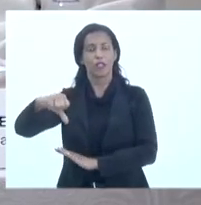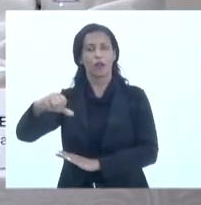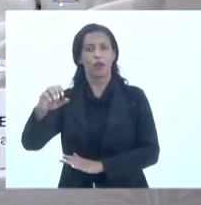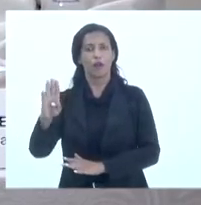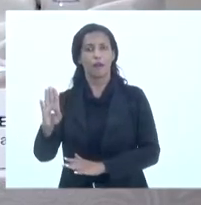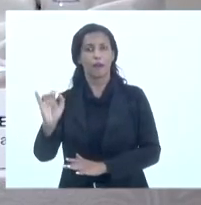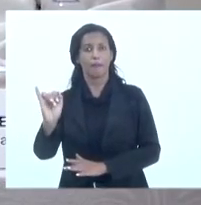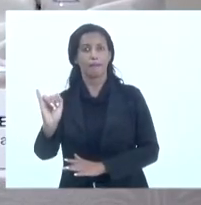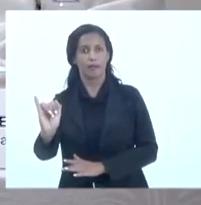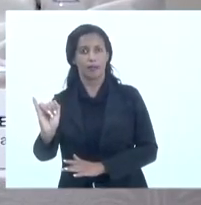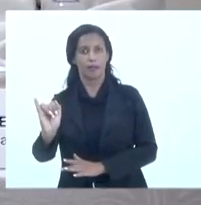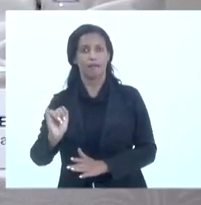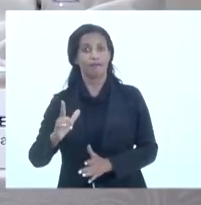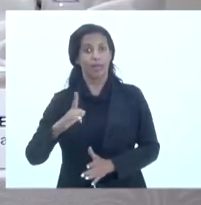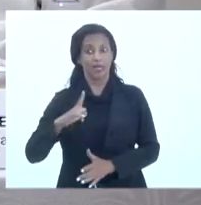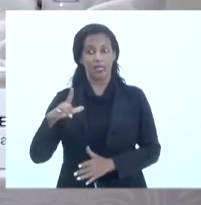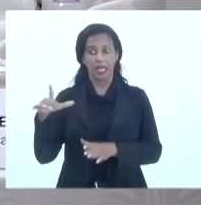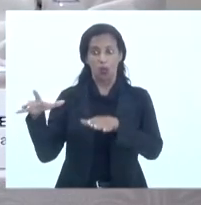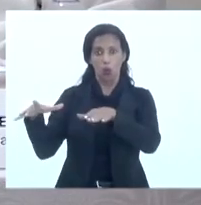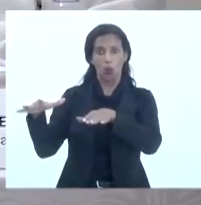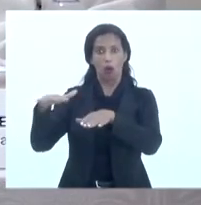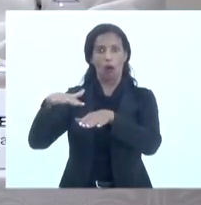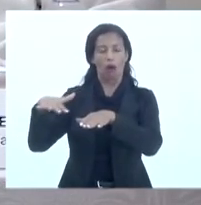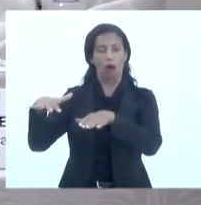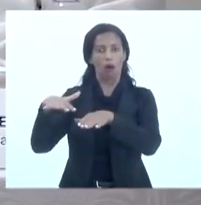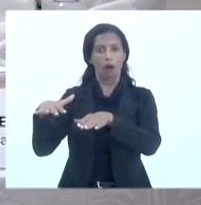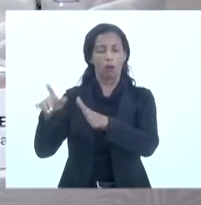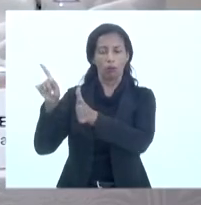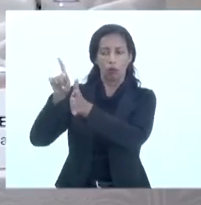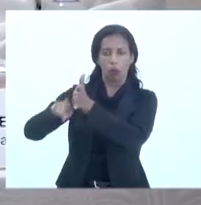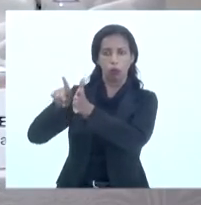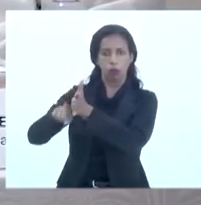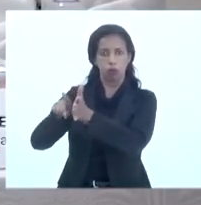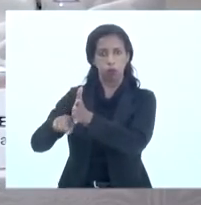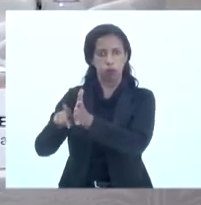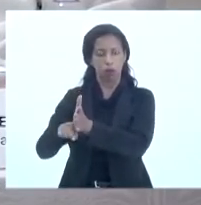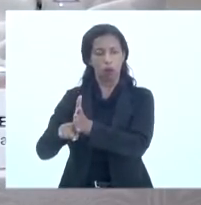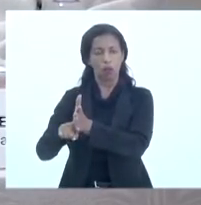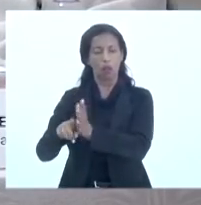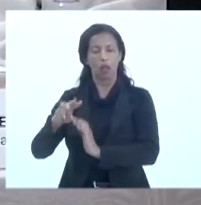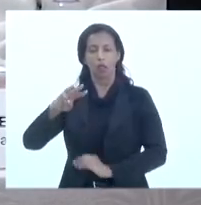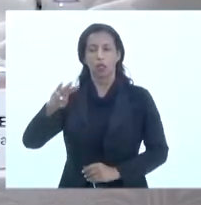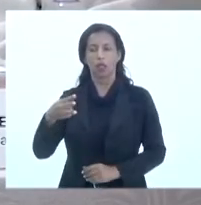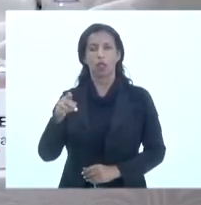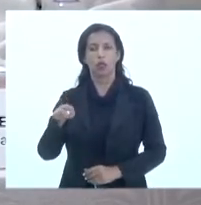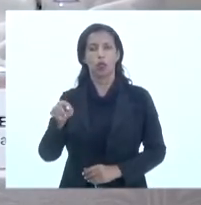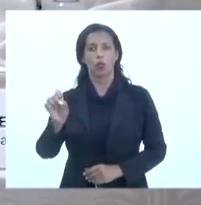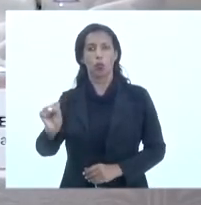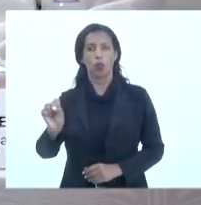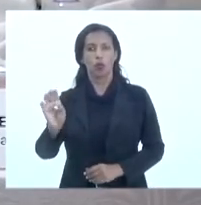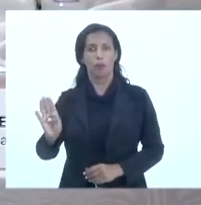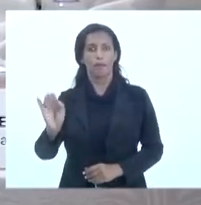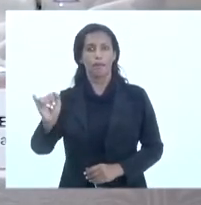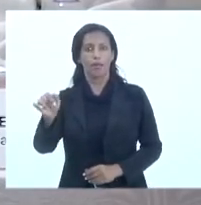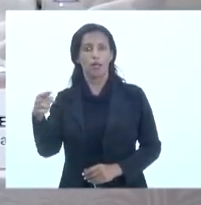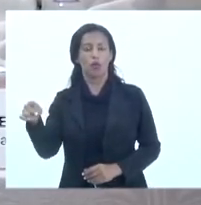tem um campo na prestação de contas dos abatimentos de 3,8 bilhões de